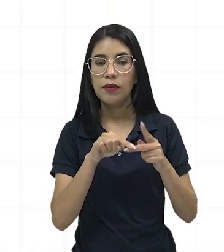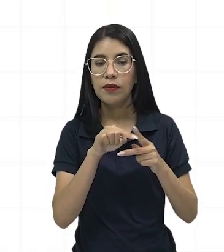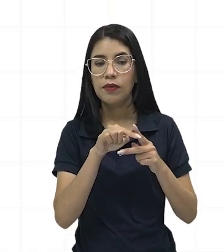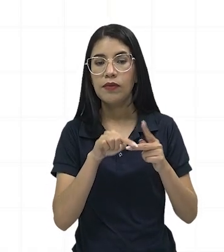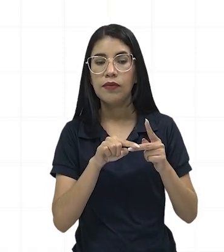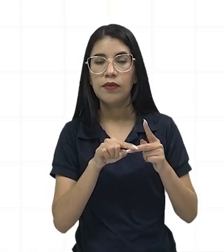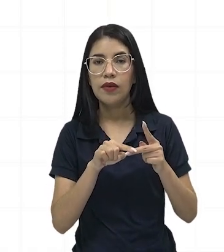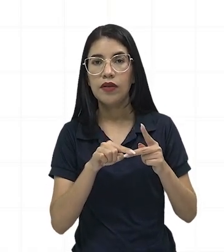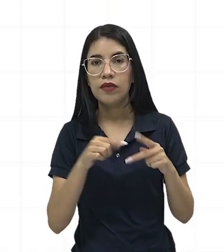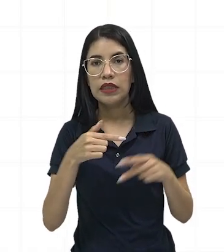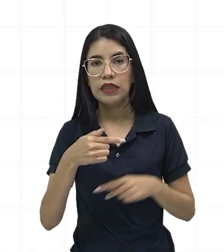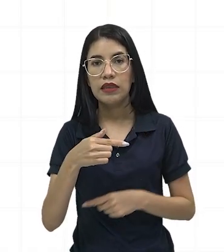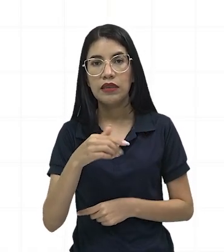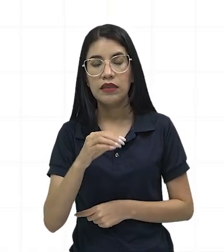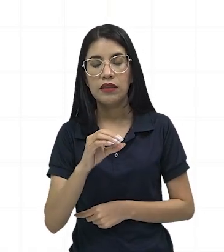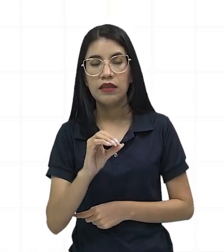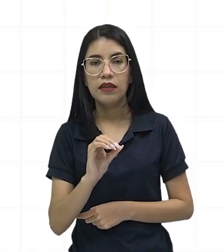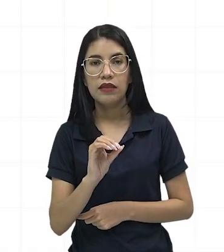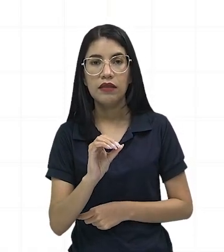ângulo,